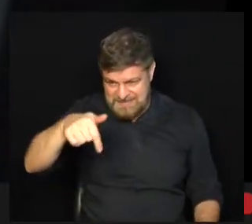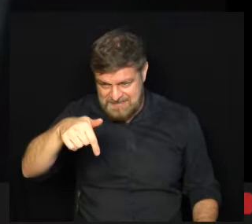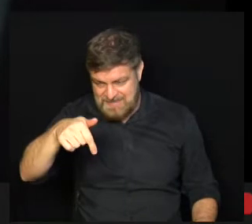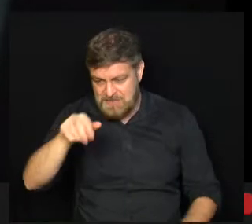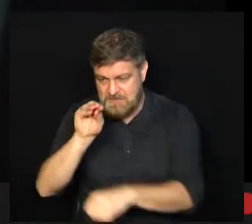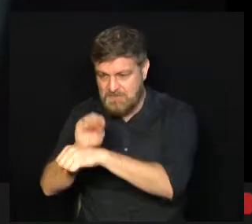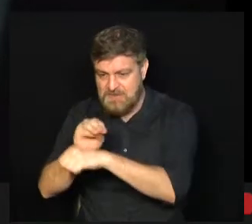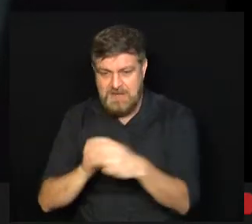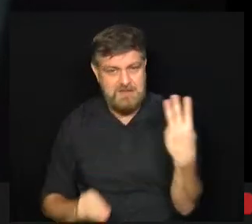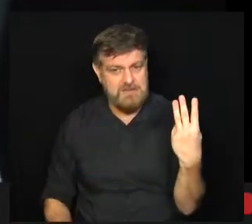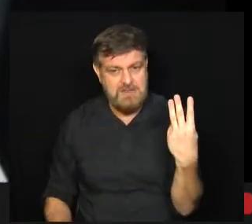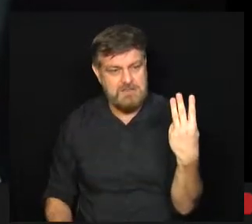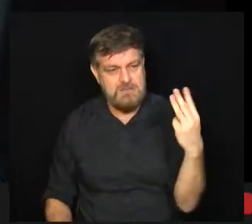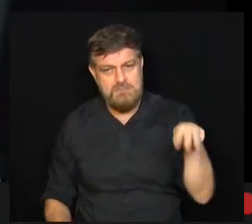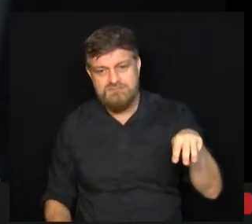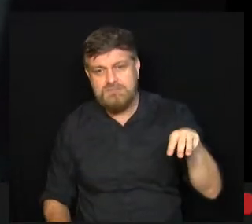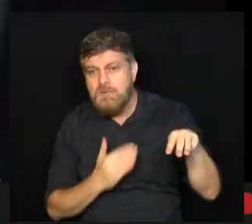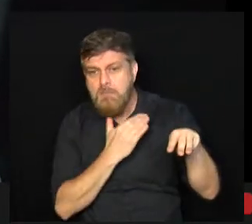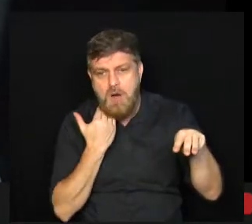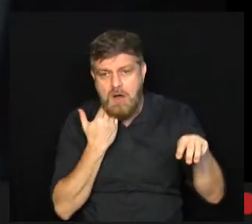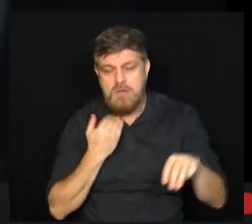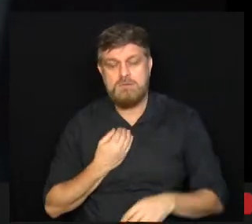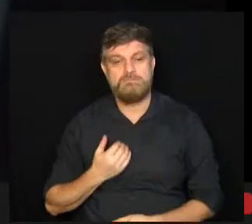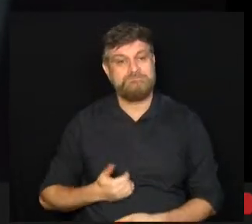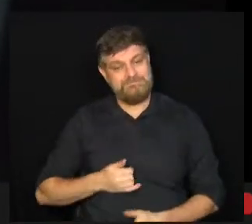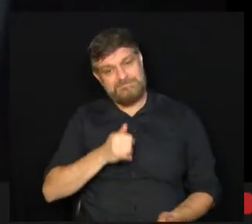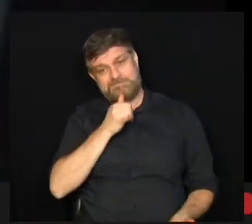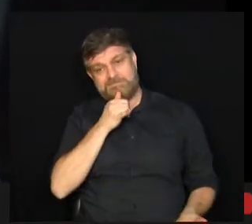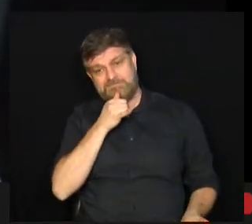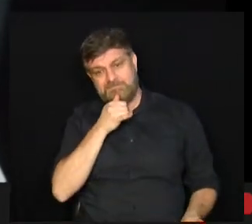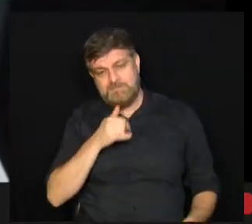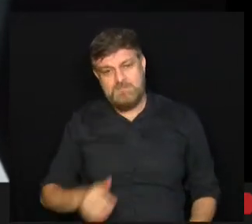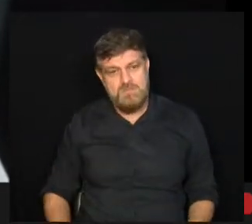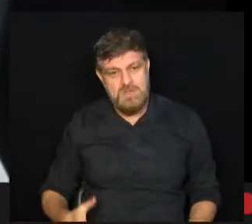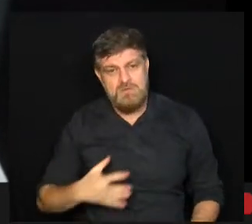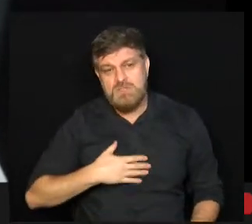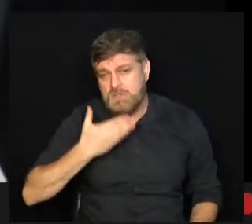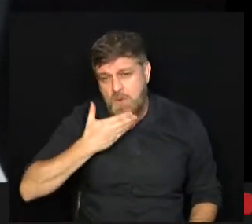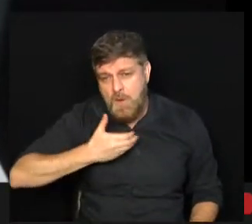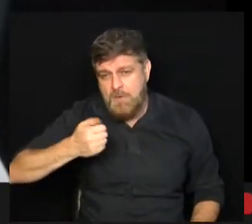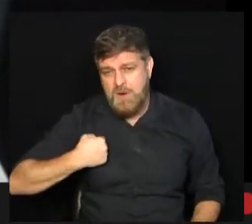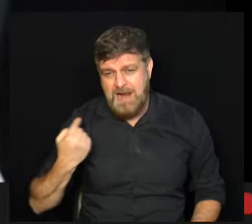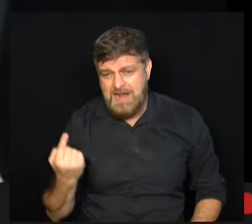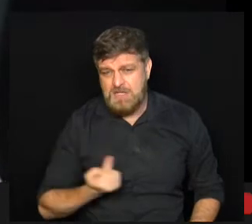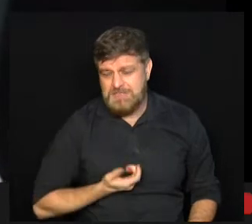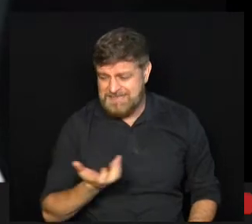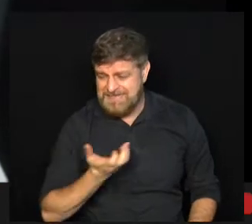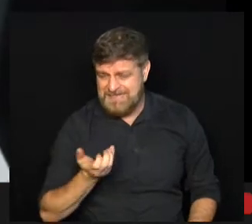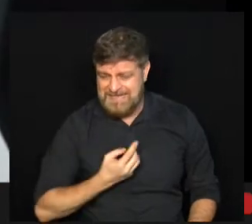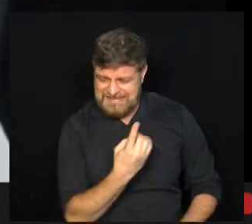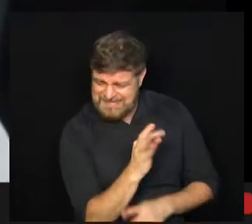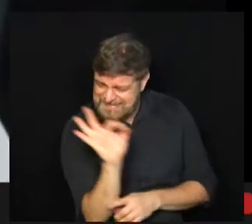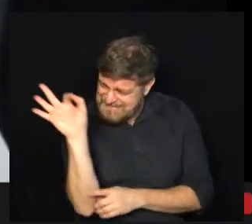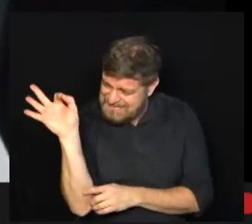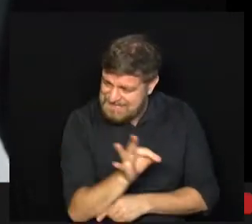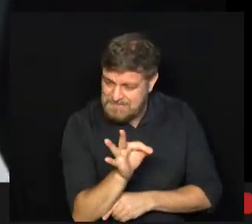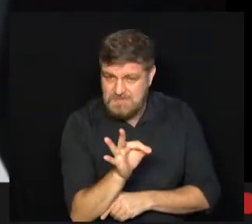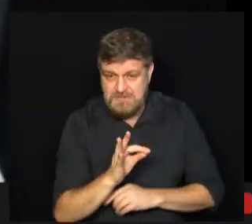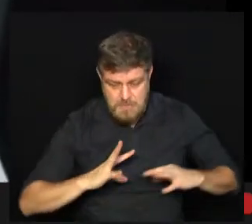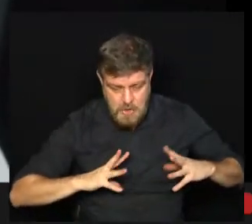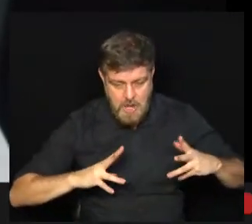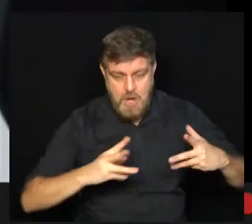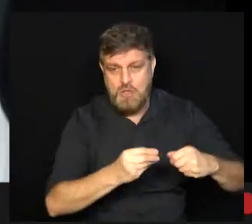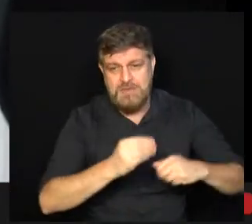concorda com isso. E aí, com isso, eu exemplifico da melhor forma porque que a gente busca a perfeição em todas as